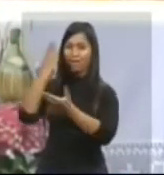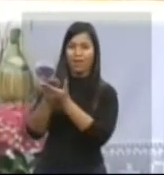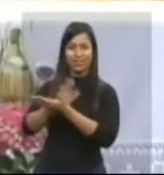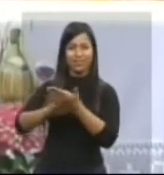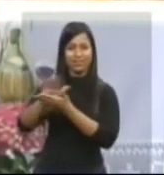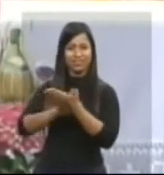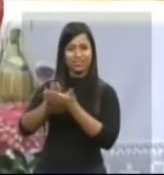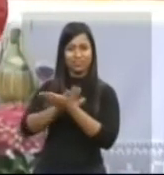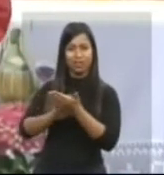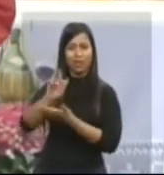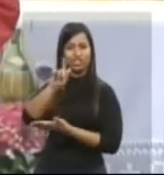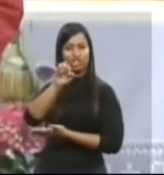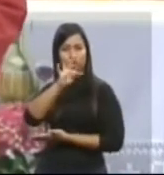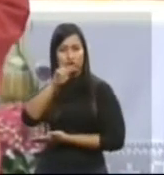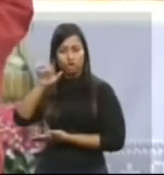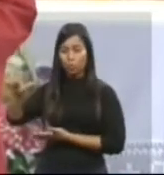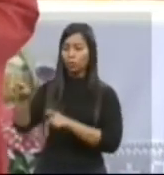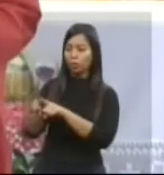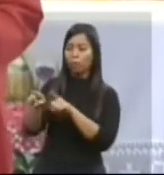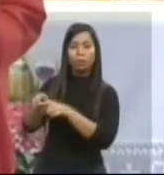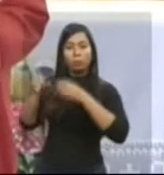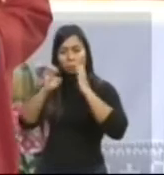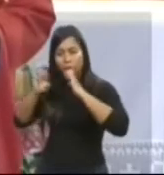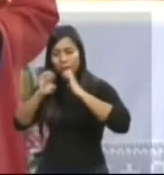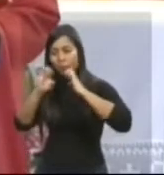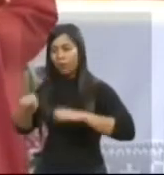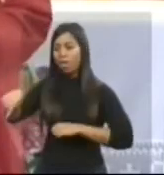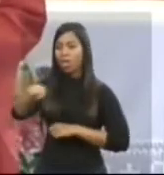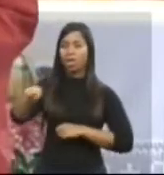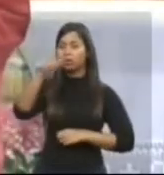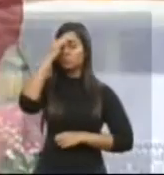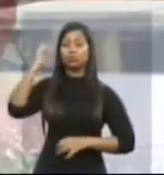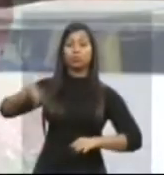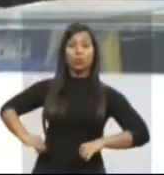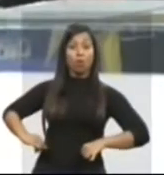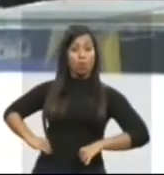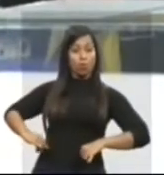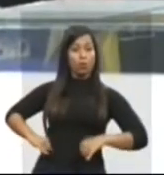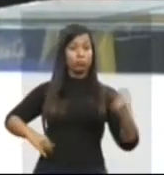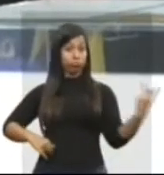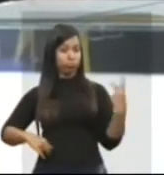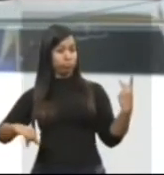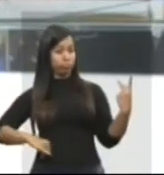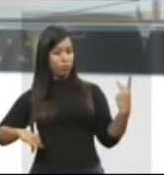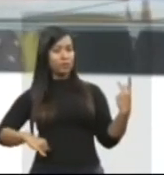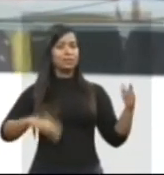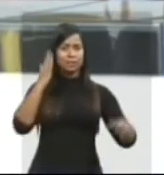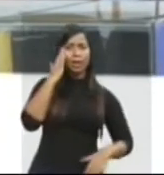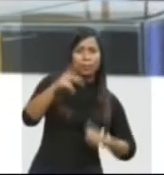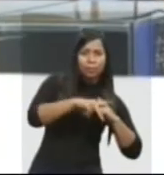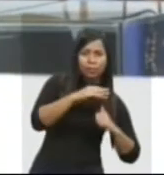ou gentios. Ambos foram martirizados, como todos nós sabemos. Como é que Pedro